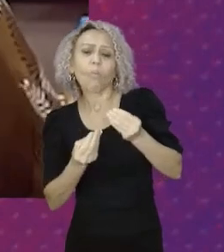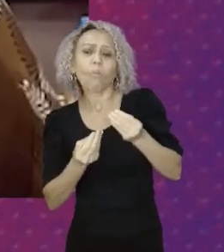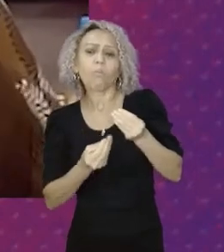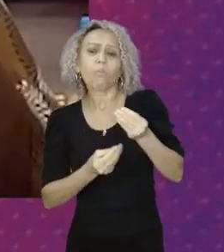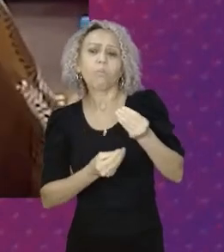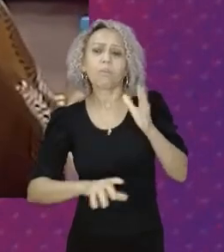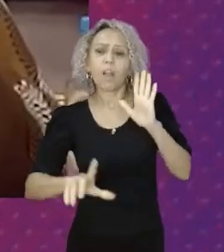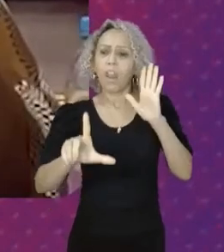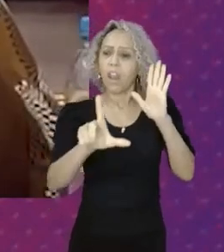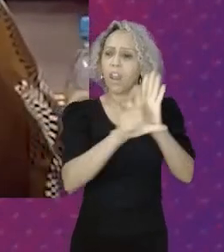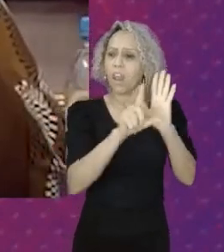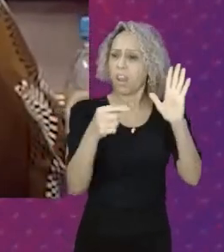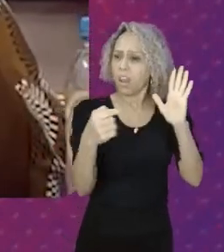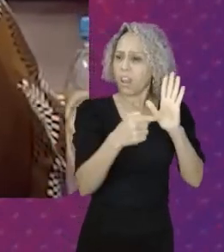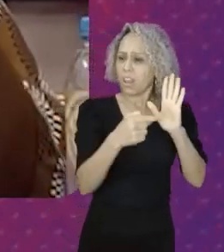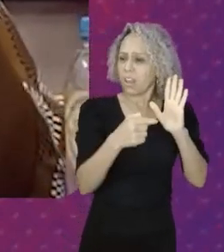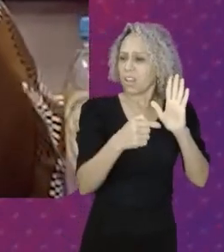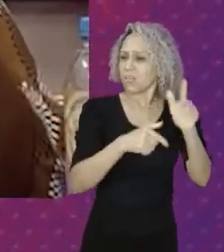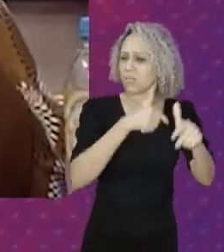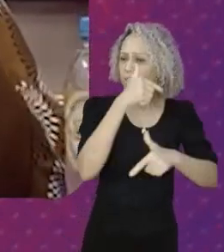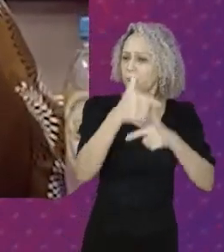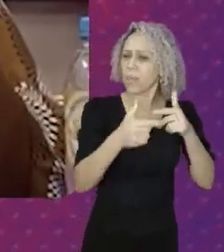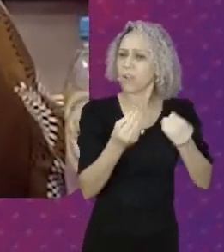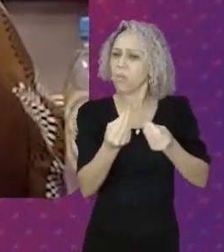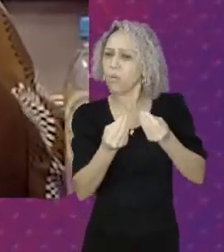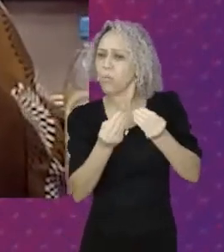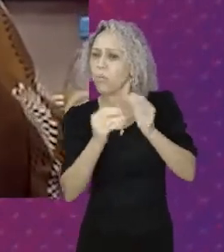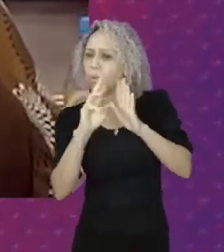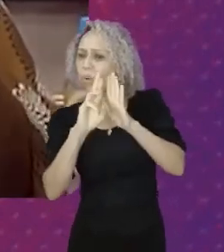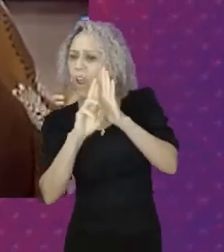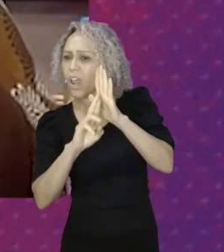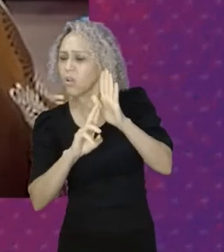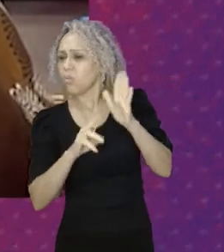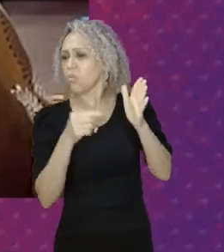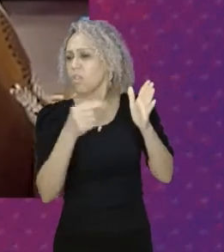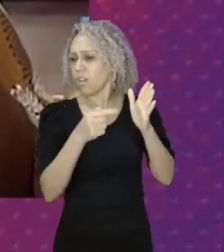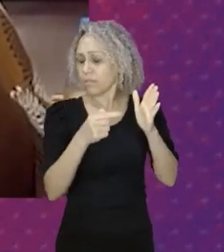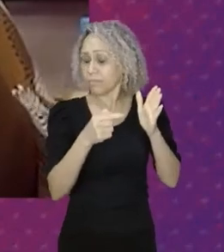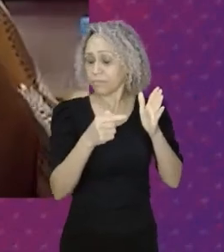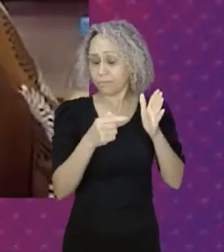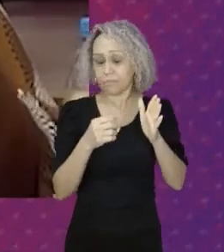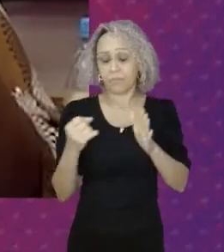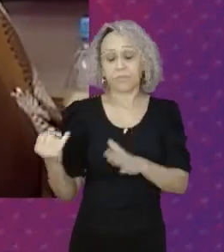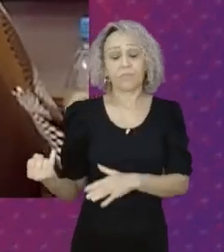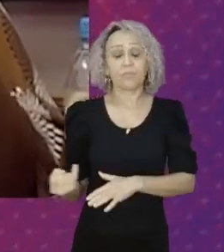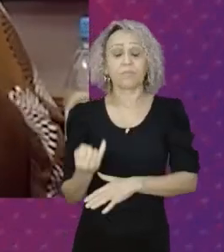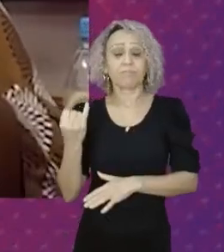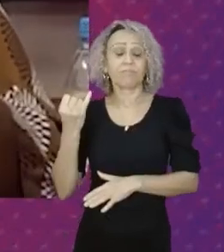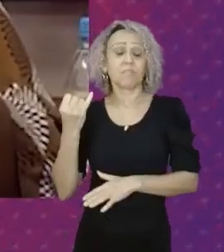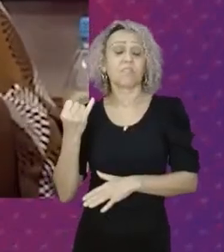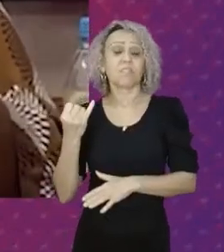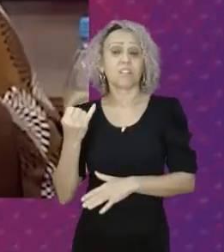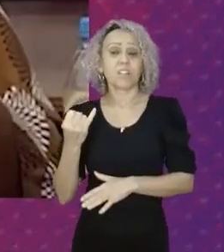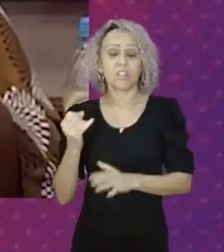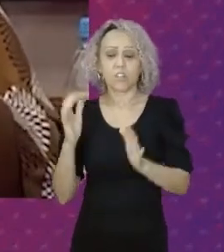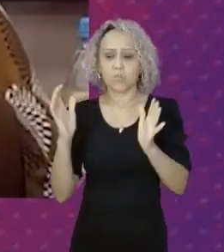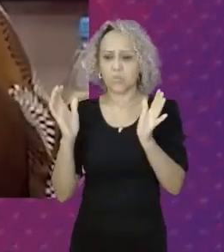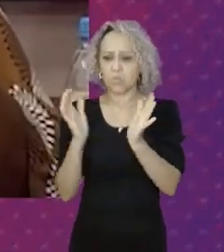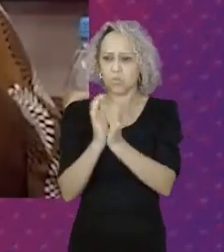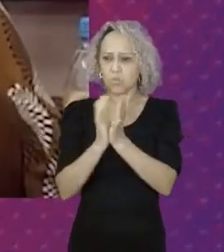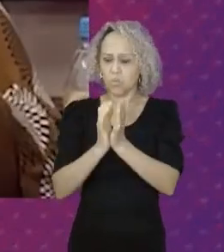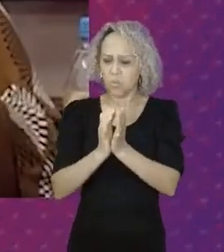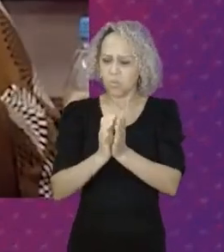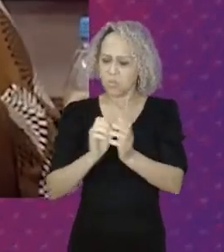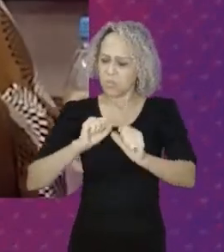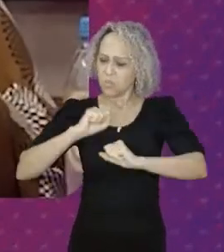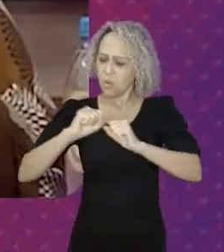regulamentação da legislação trabalhista. Mas o que é muito interessante na Frente Negra é que ela tinha um setor específico